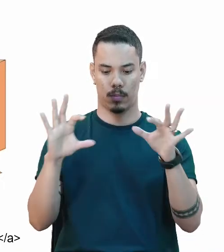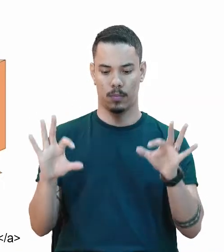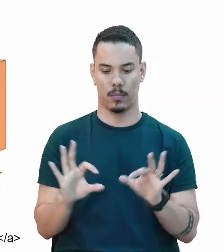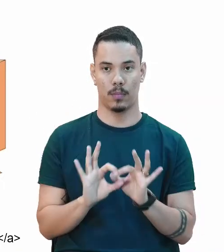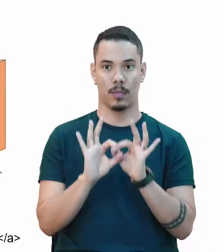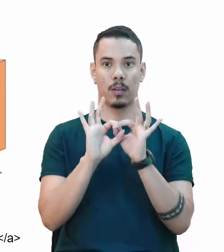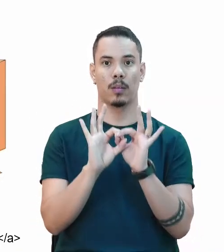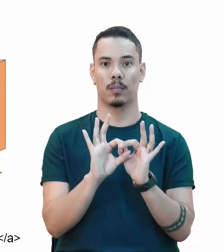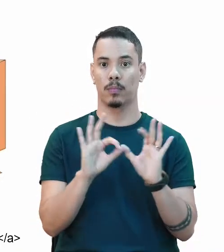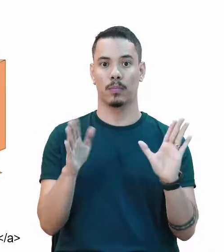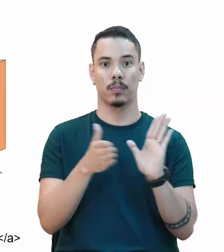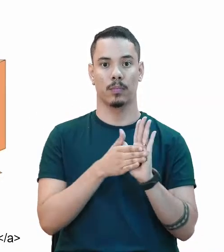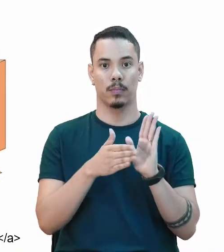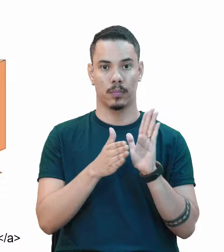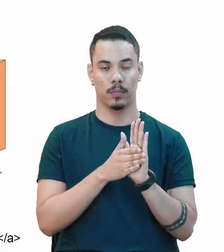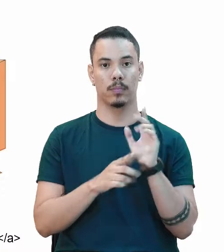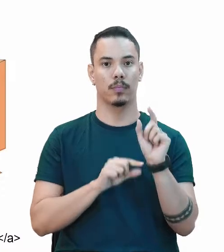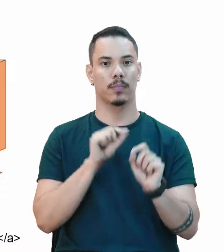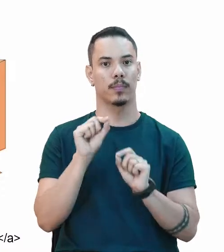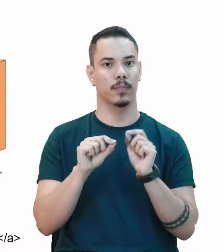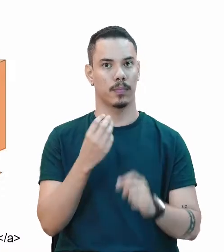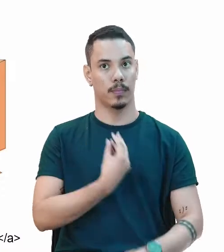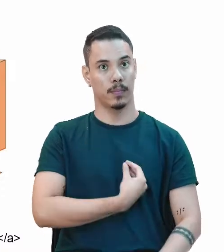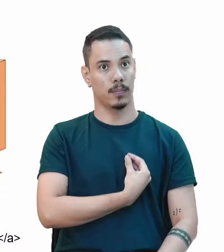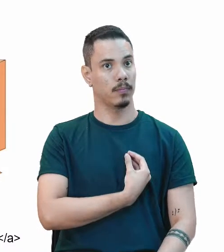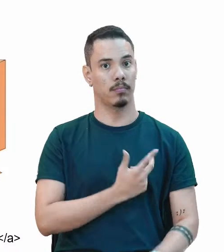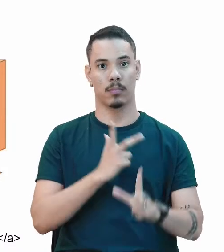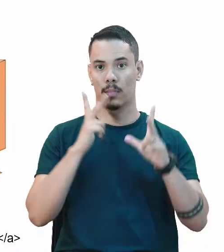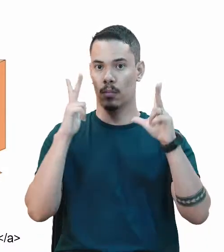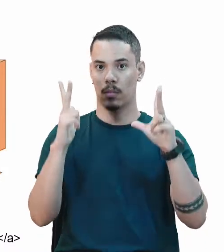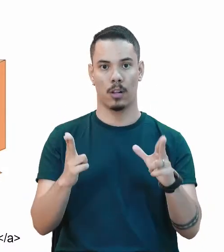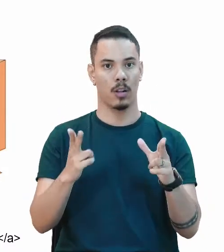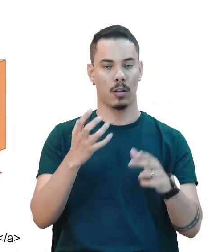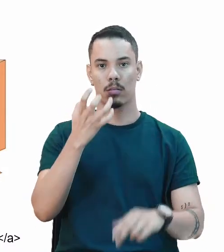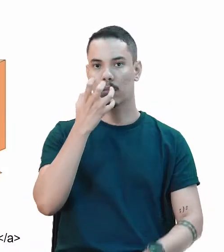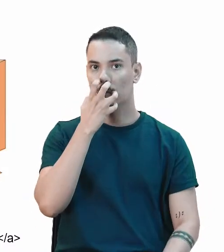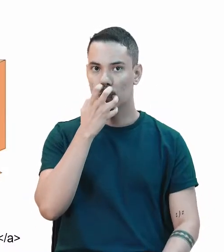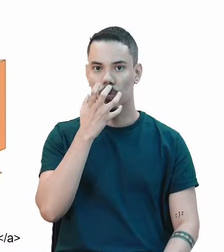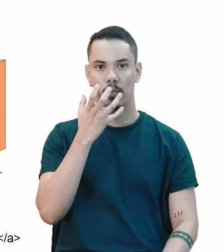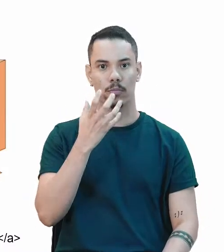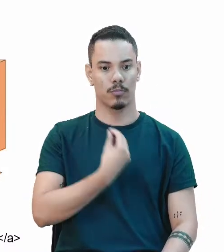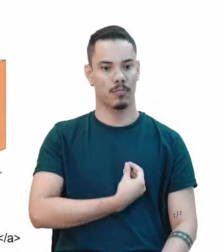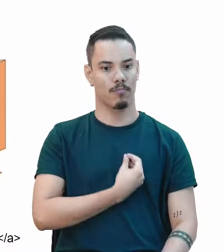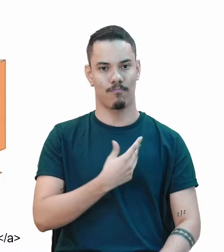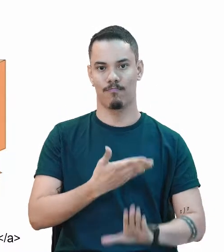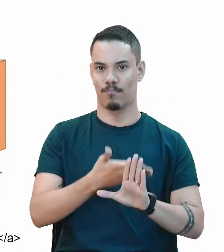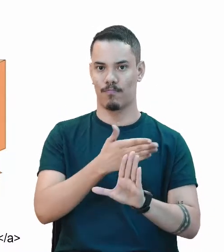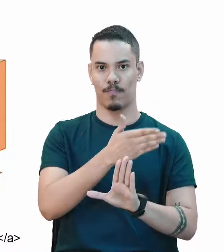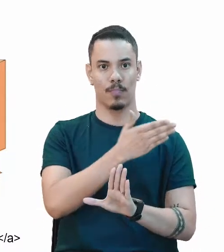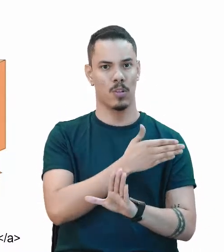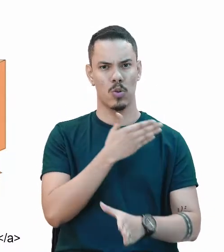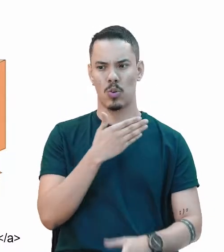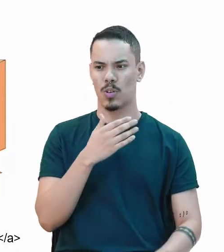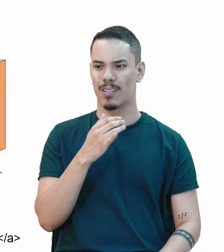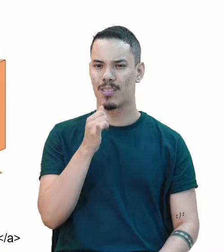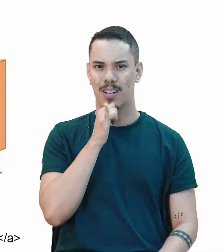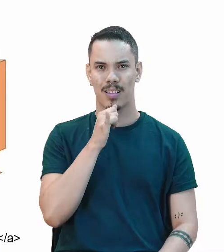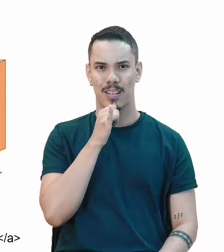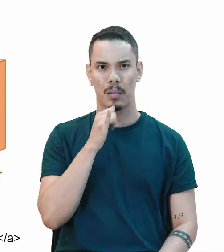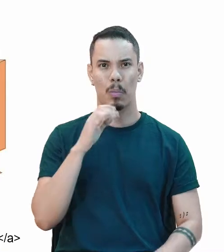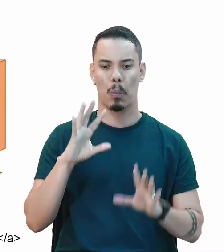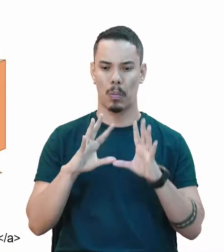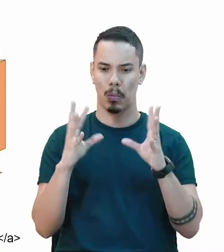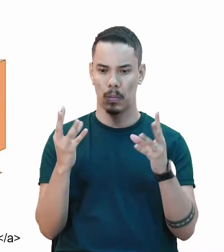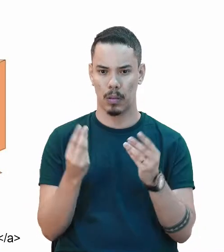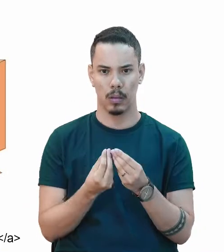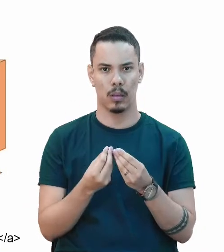se propunha a viver como os cães viviam na cidade, sem qualquer